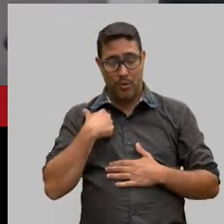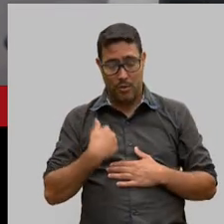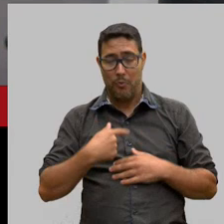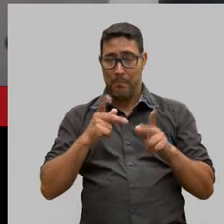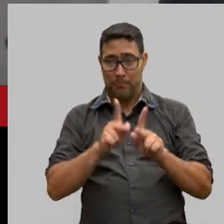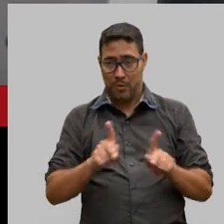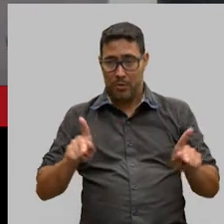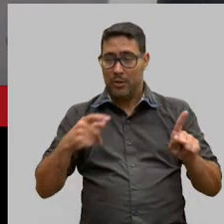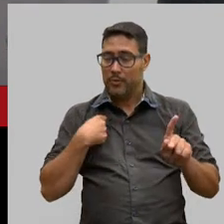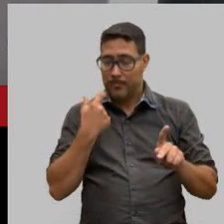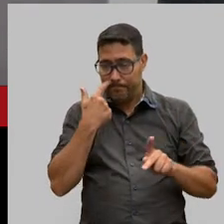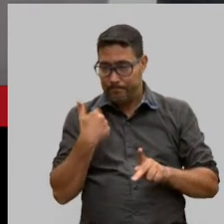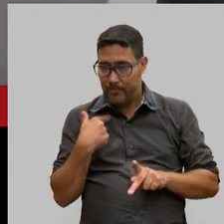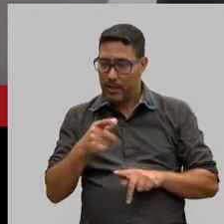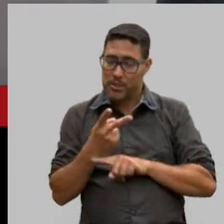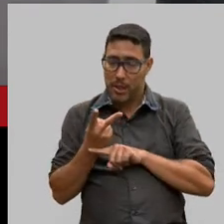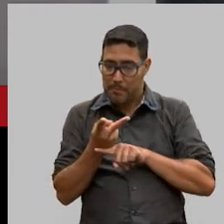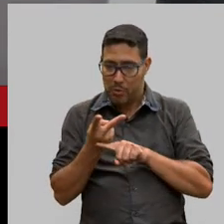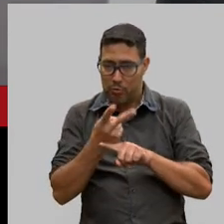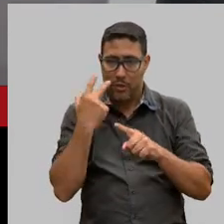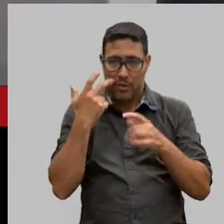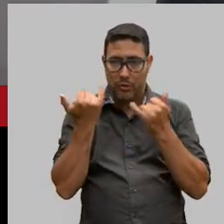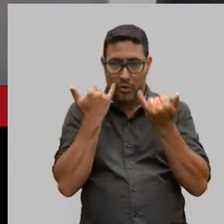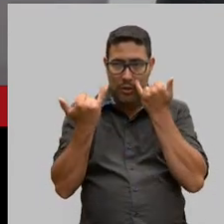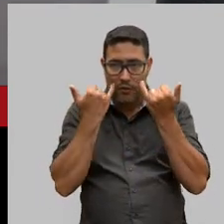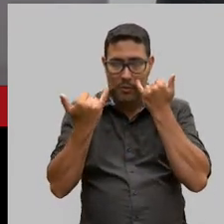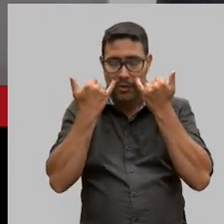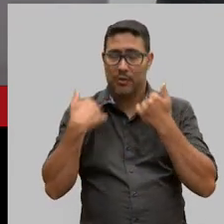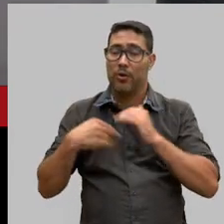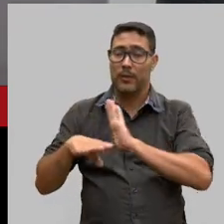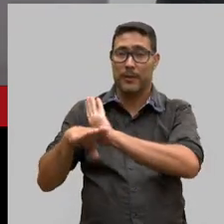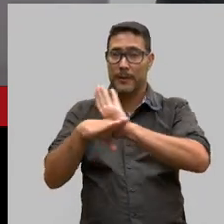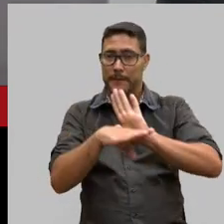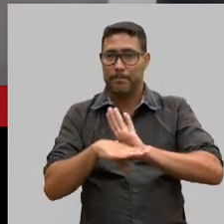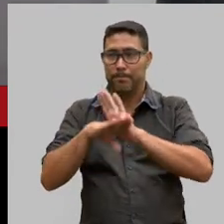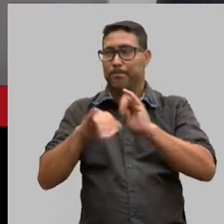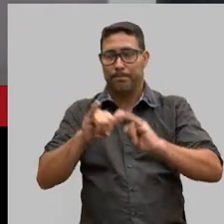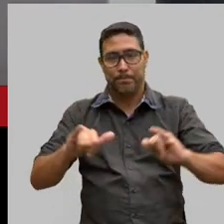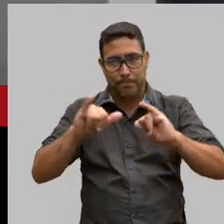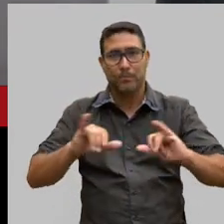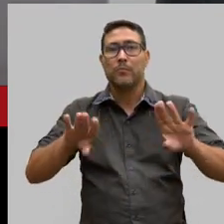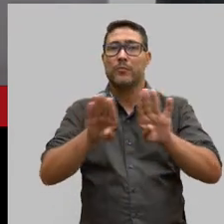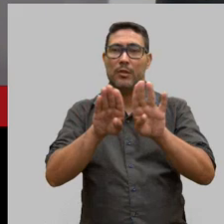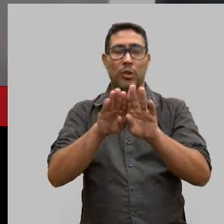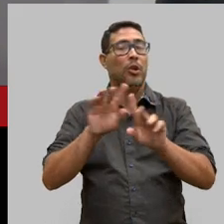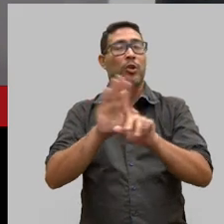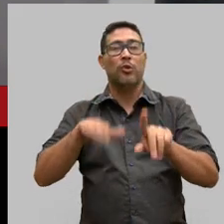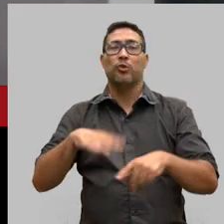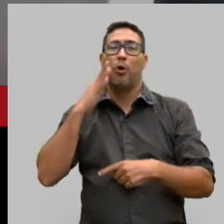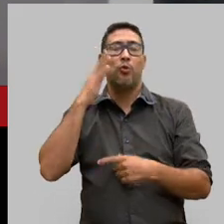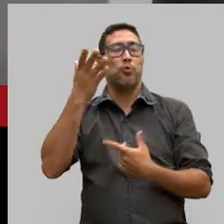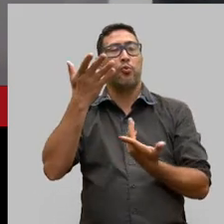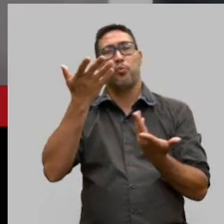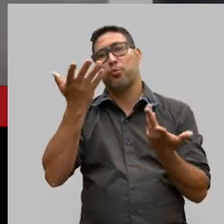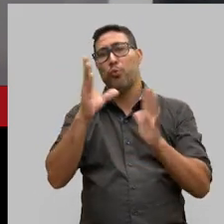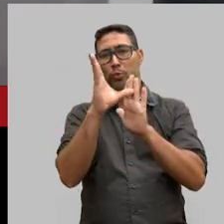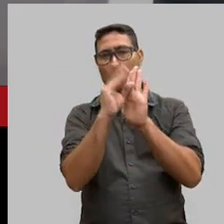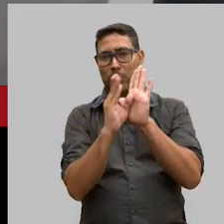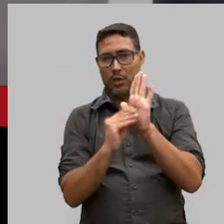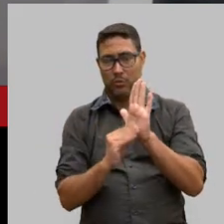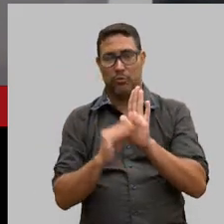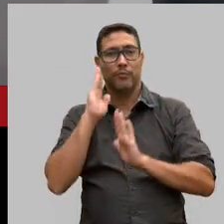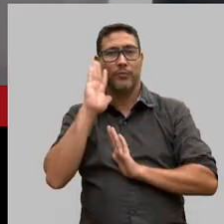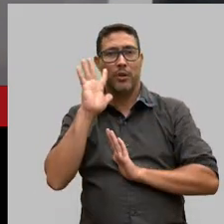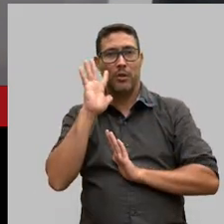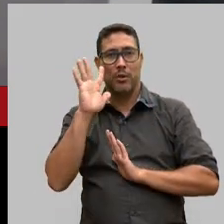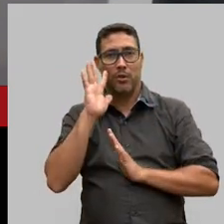cumprido de ver que a gente tá buscando informação e levando a informação e não somente o conteúdo teórico eh eu tenho uma vaga lembrança e